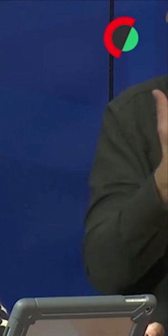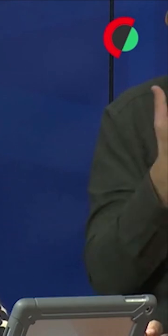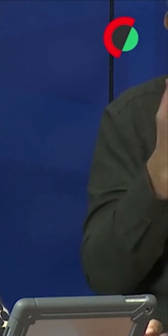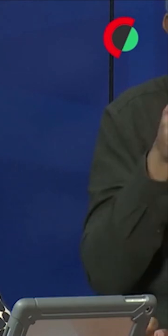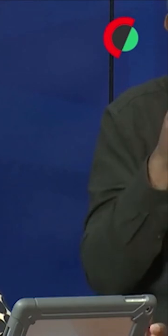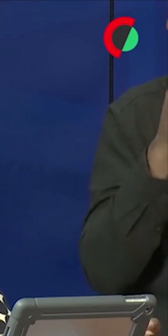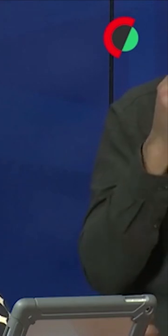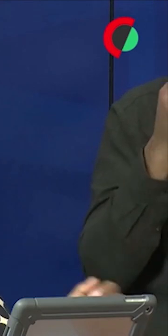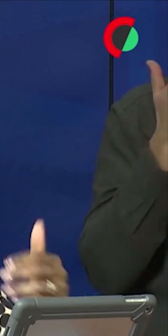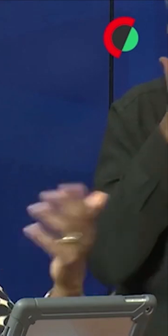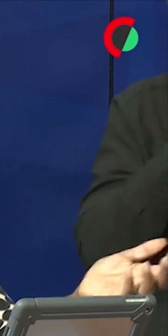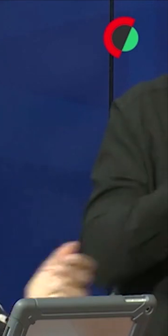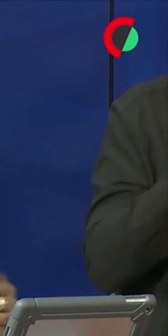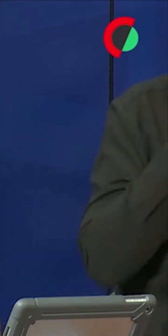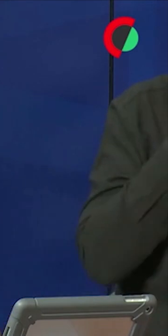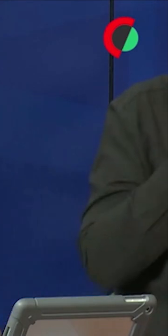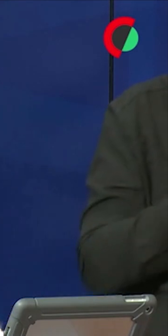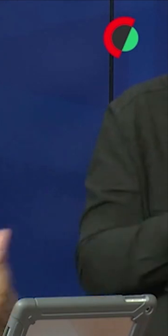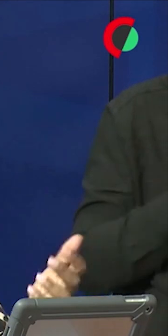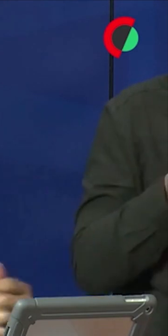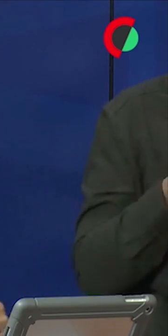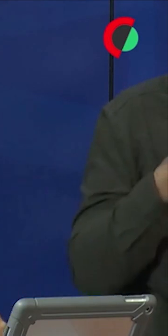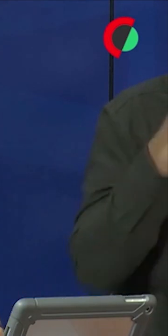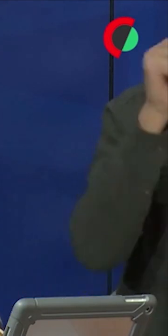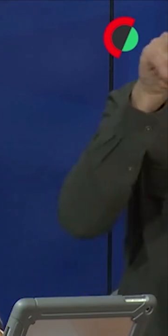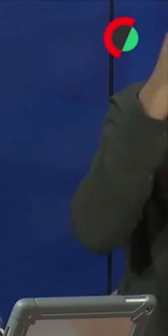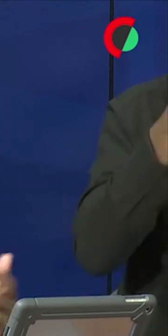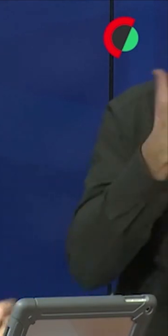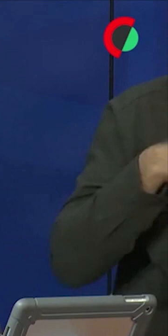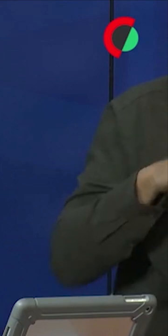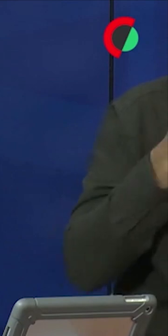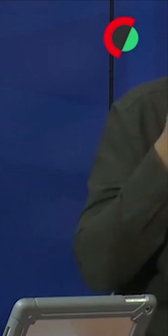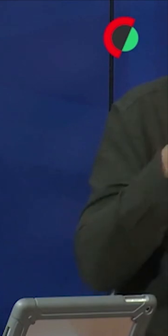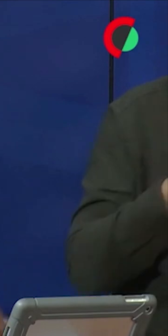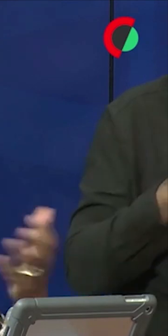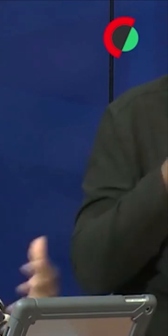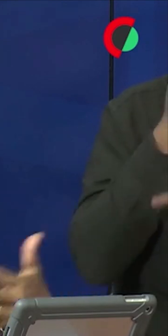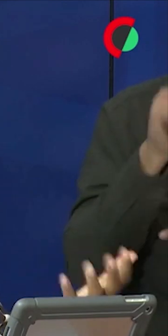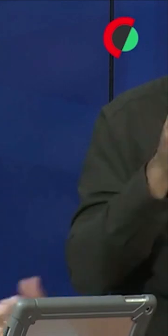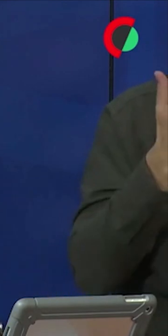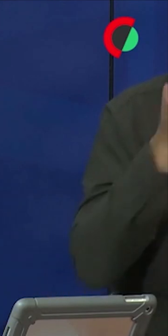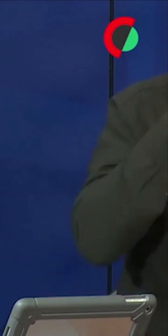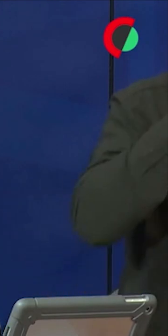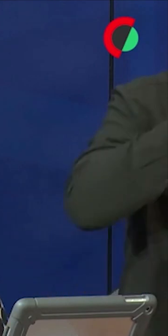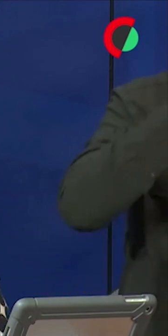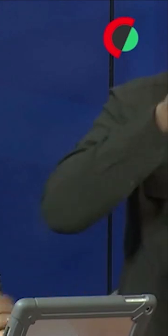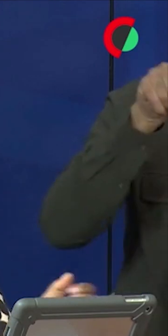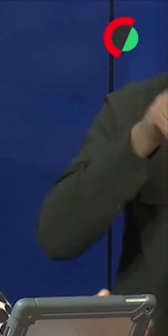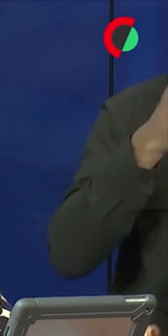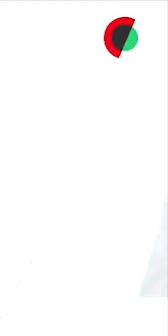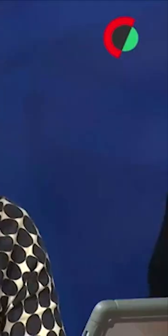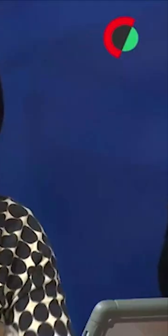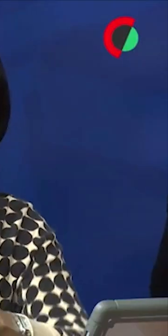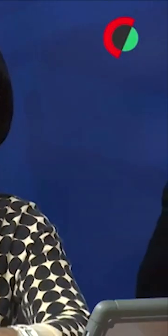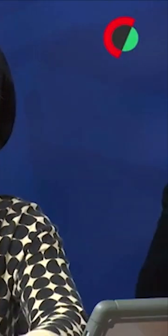de pessoas que manifestam vontade de regressar à Ucrânia encontrando meios alternativos, nomeadamente homens em idade